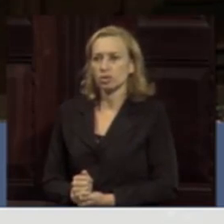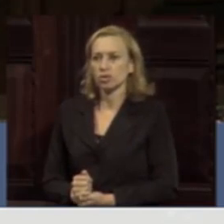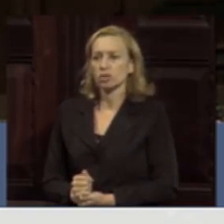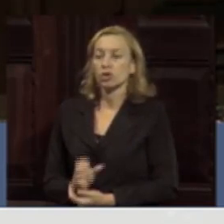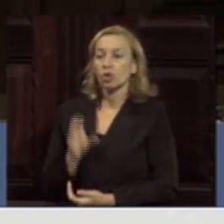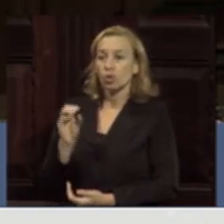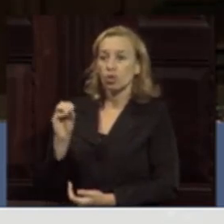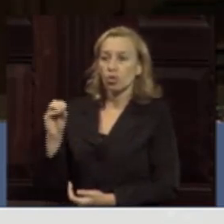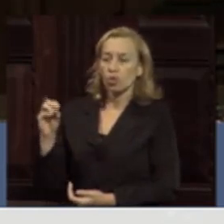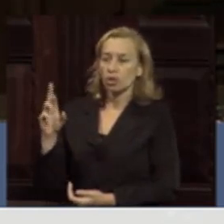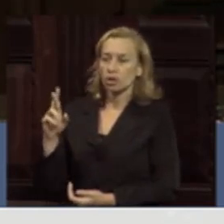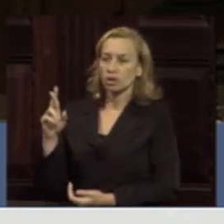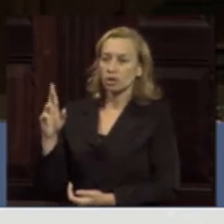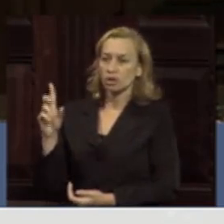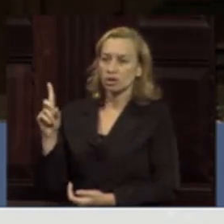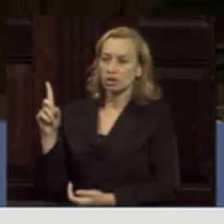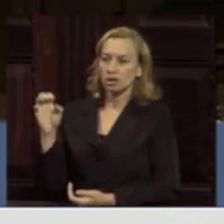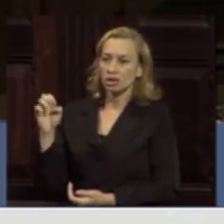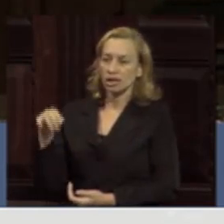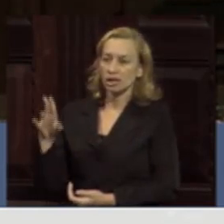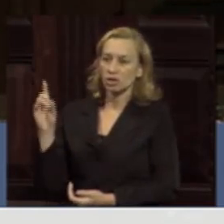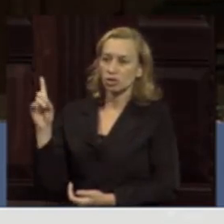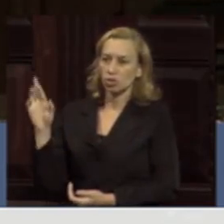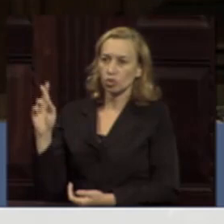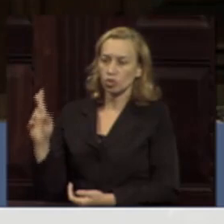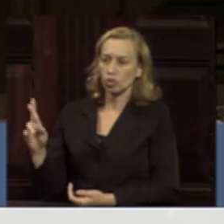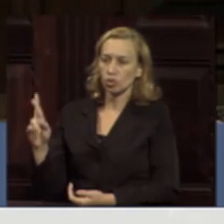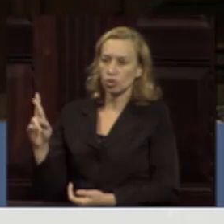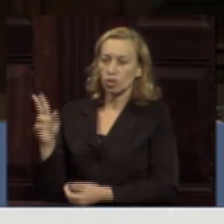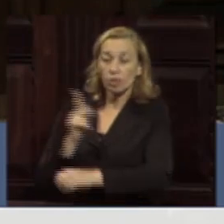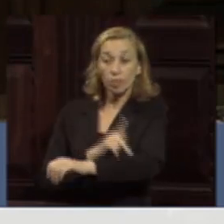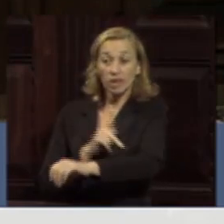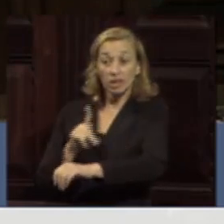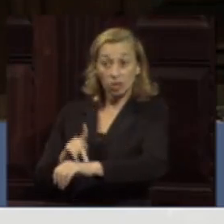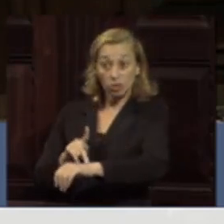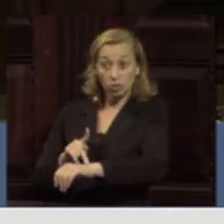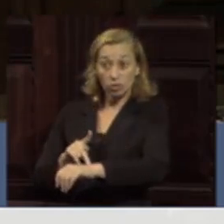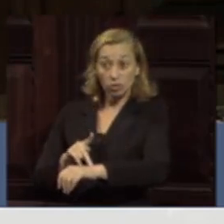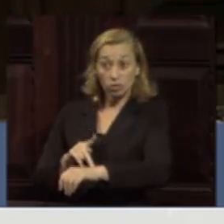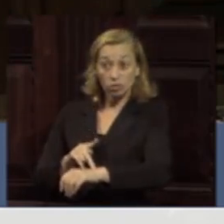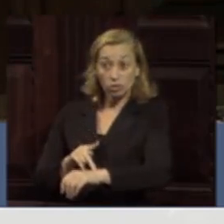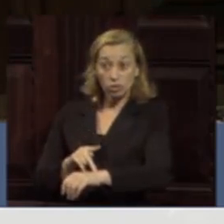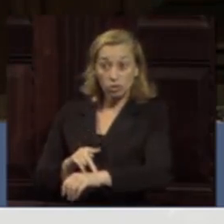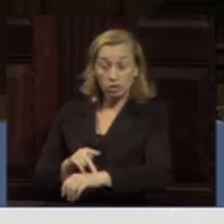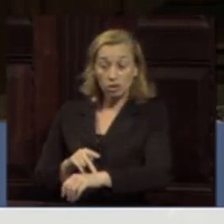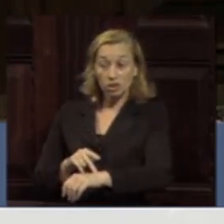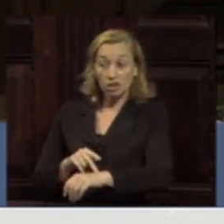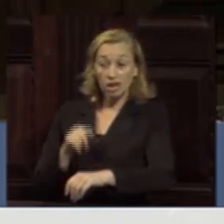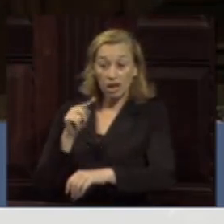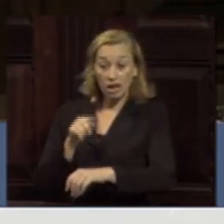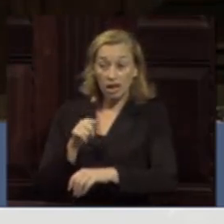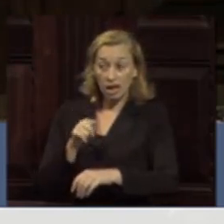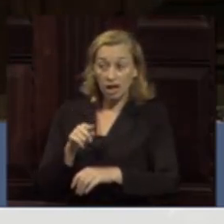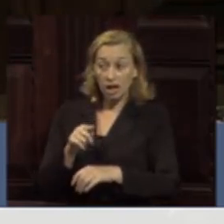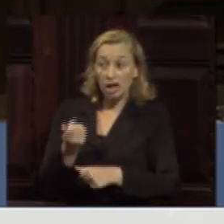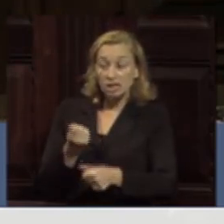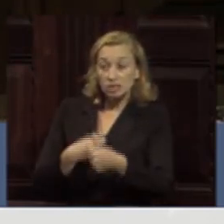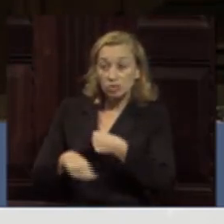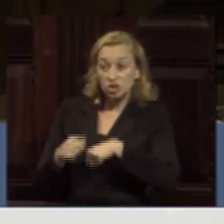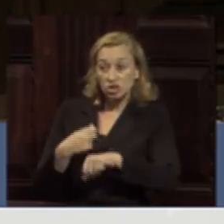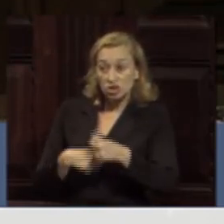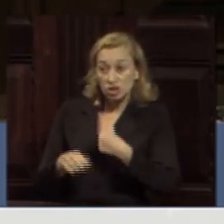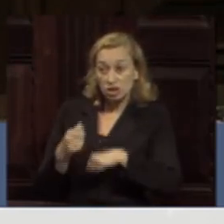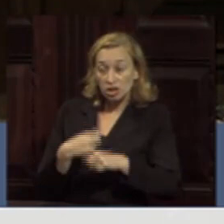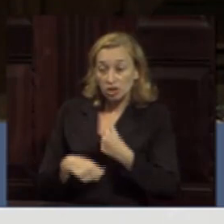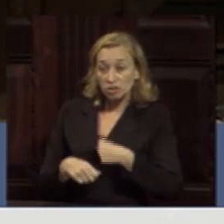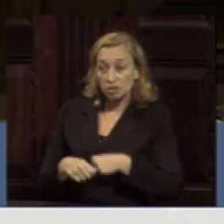coordenador pedagógico, ou seja, alguém que está em estado a coordenar o trabalho de ensinar, de aprender, de avaliar, de construir currículo.